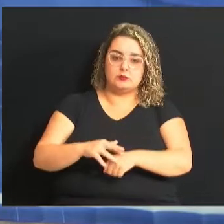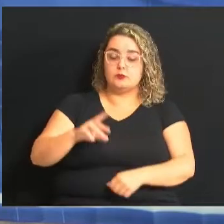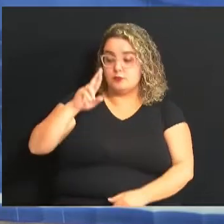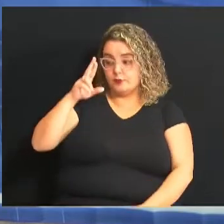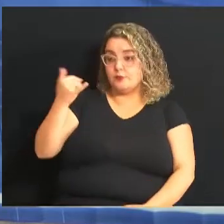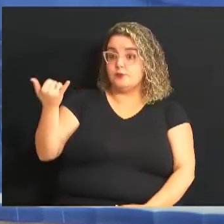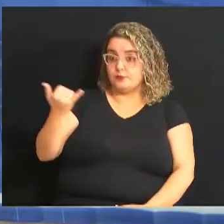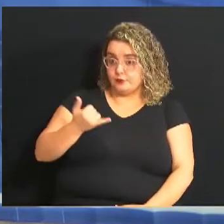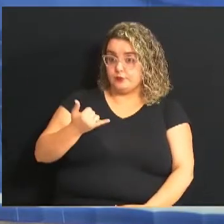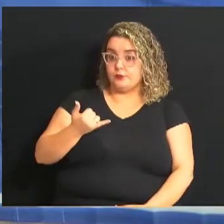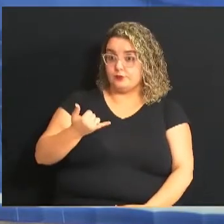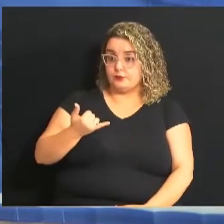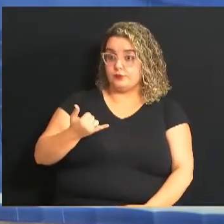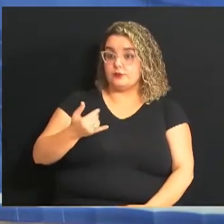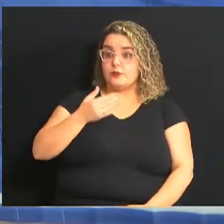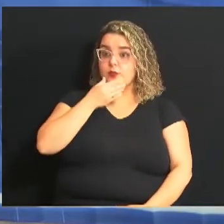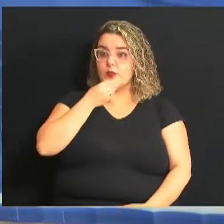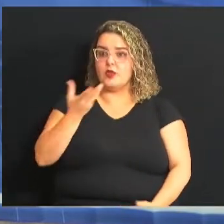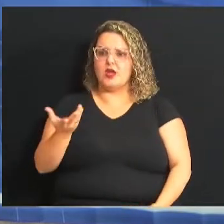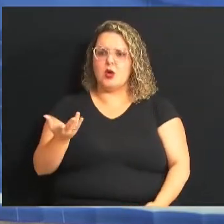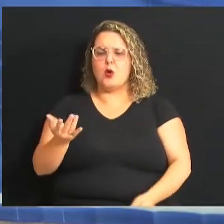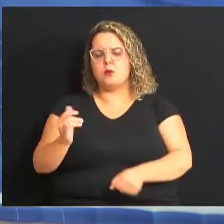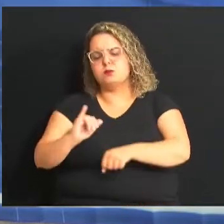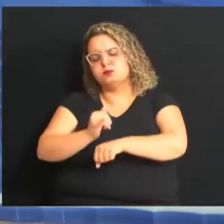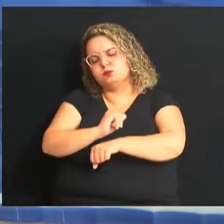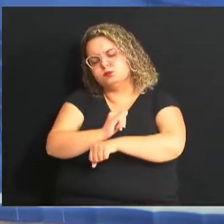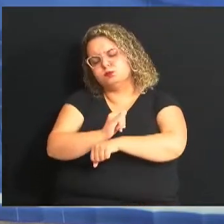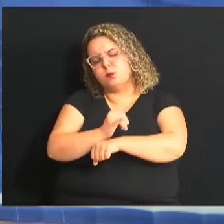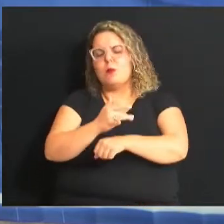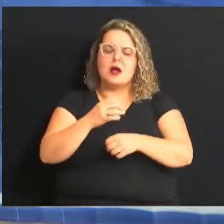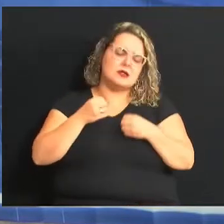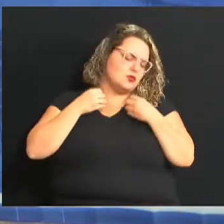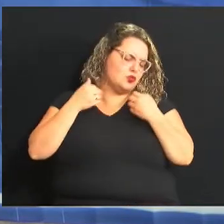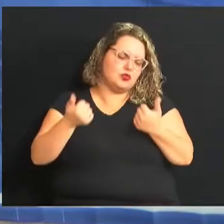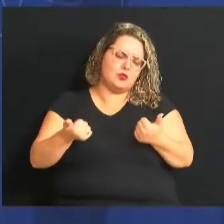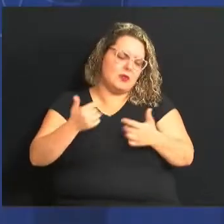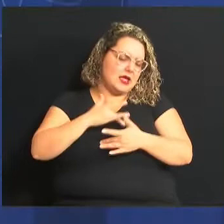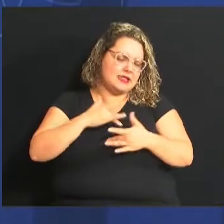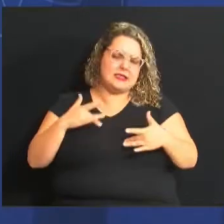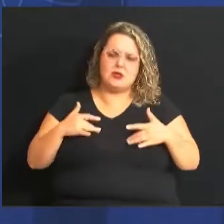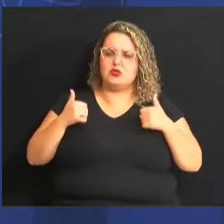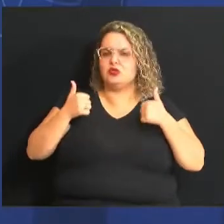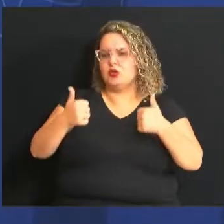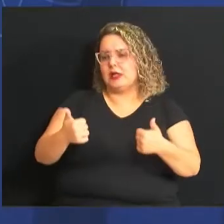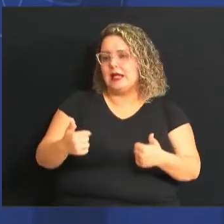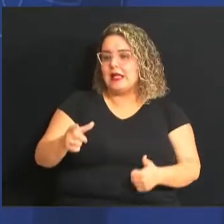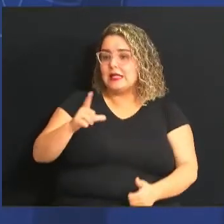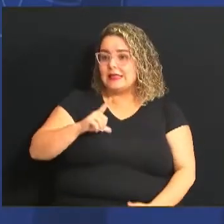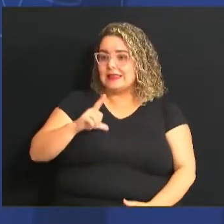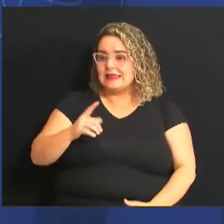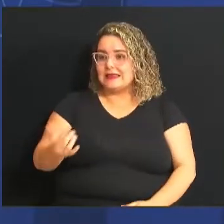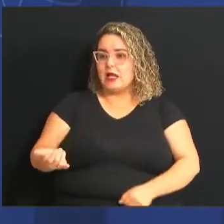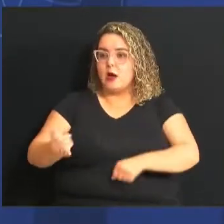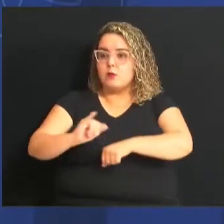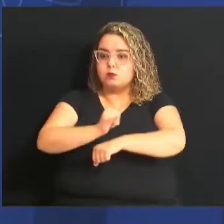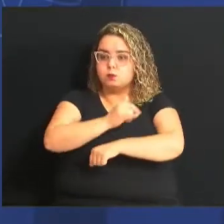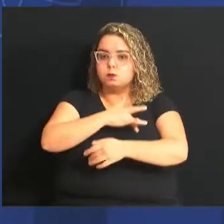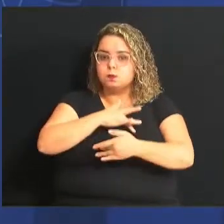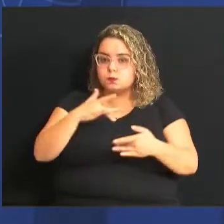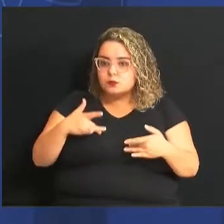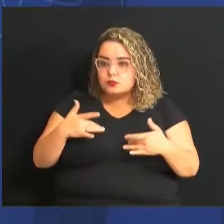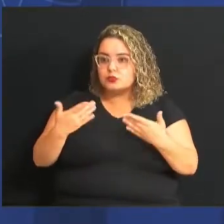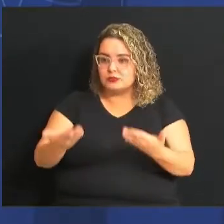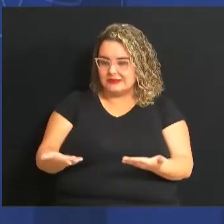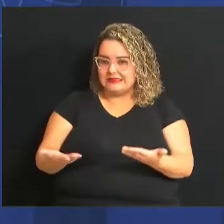que os homens falam, né? Ah, tô gordinho, mas tá tudo bem, né? Existe pessoa obesa e saudável ao